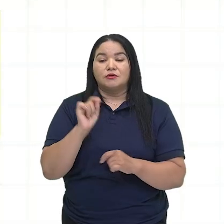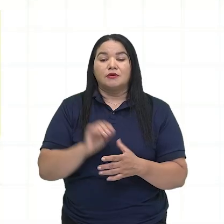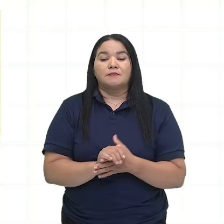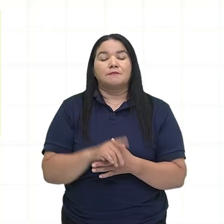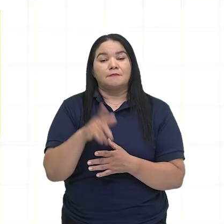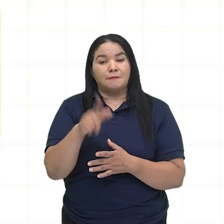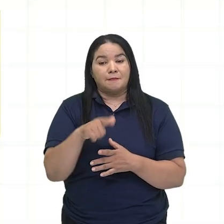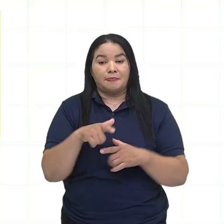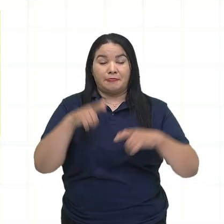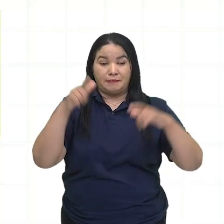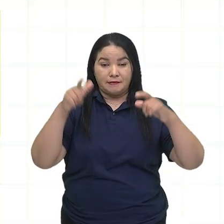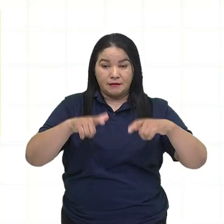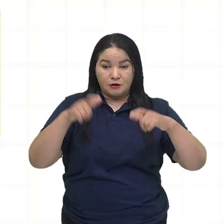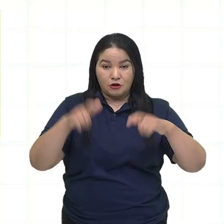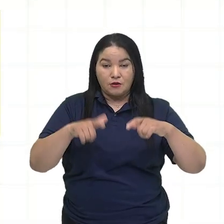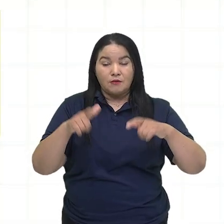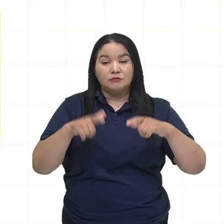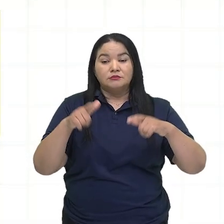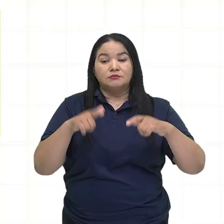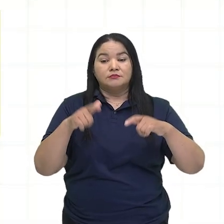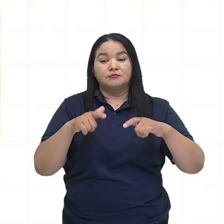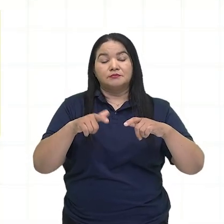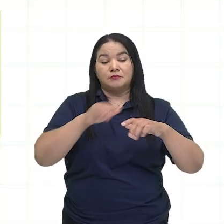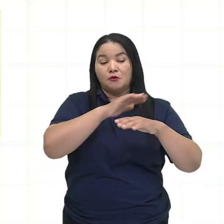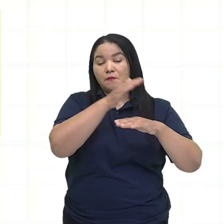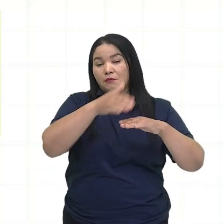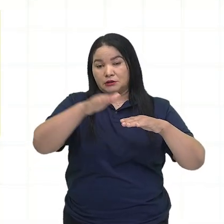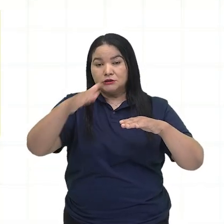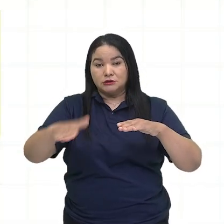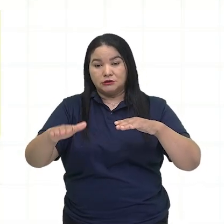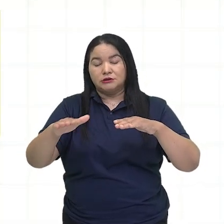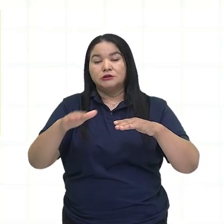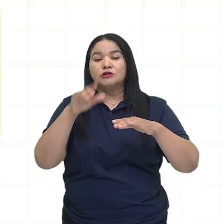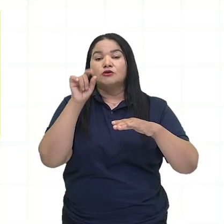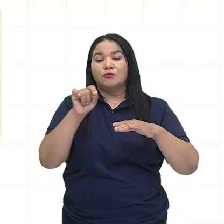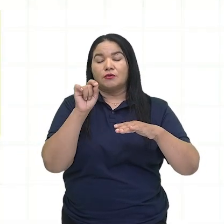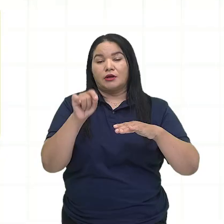À região de planície da nossa bacia, que